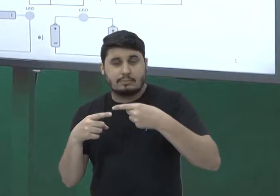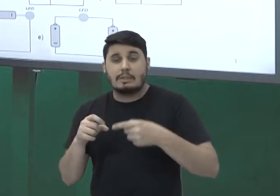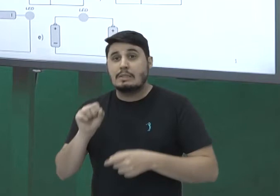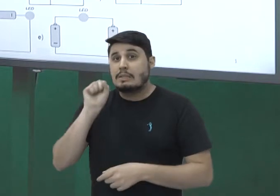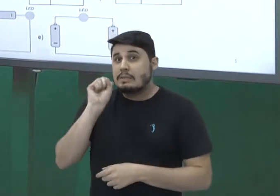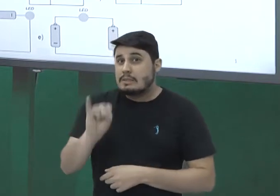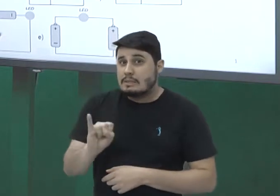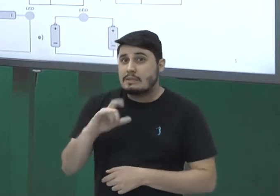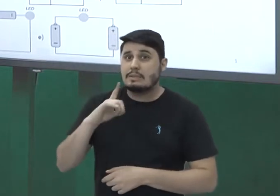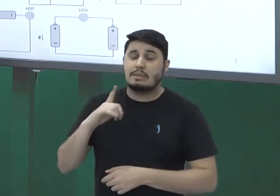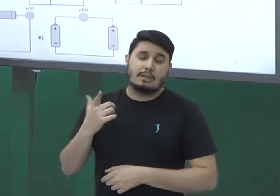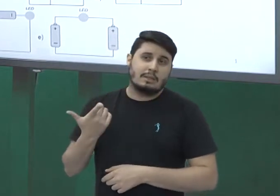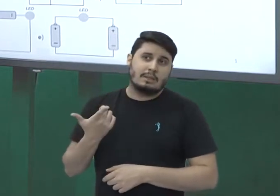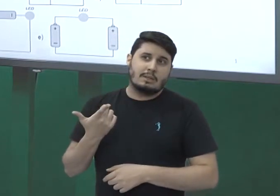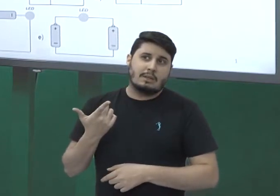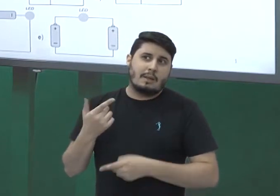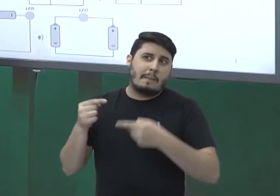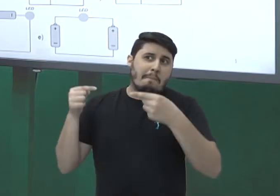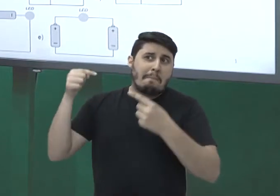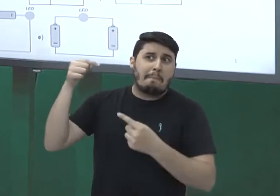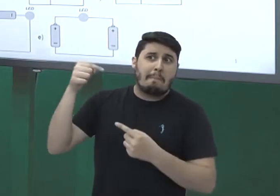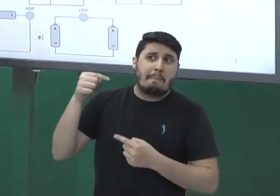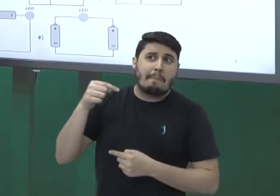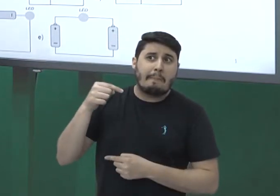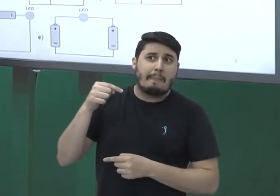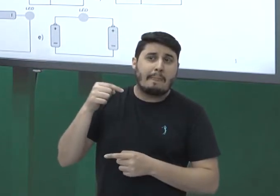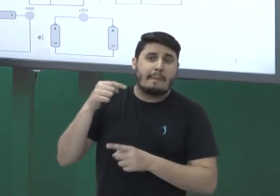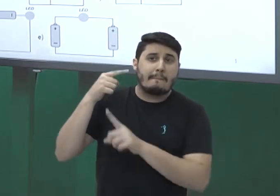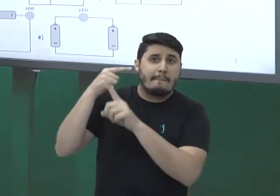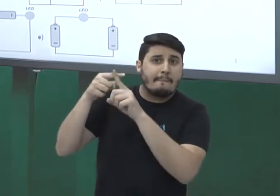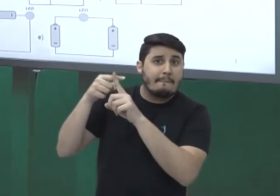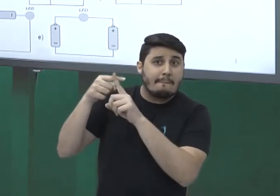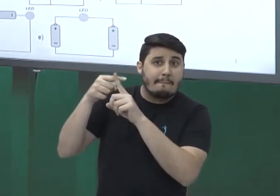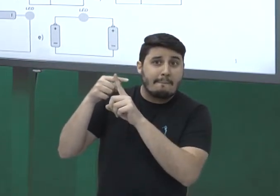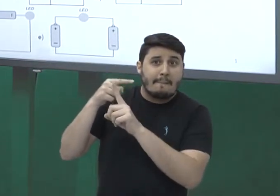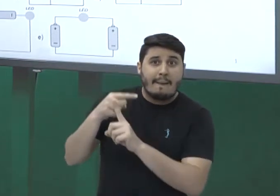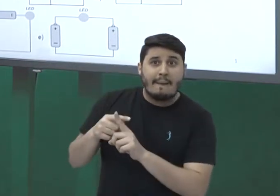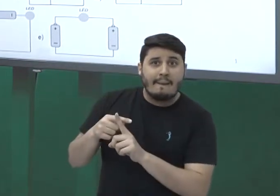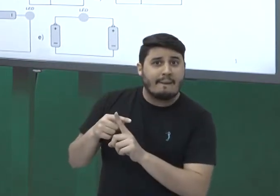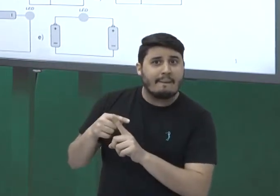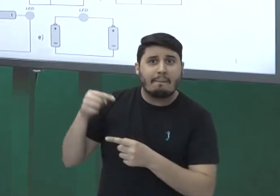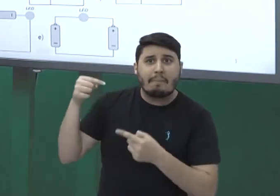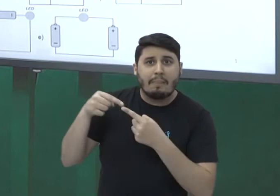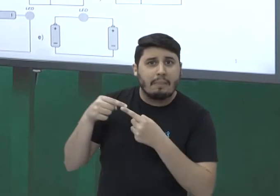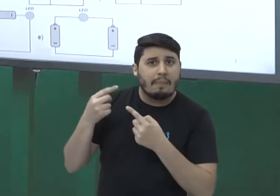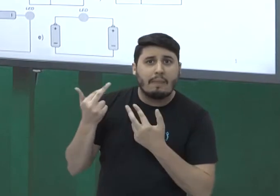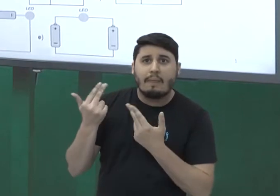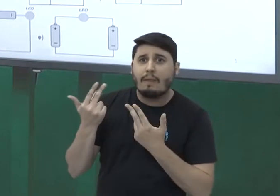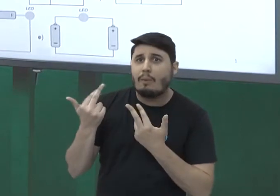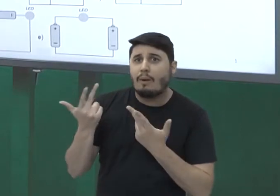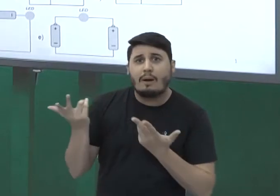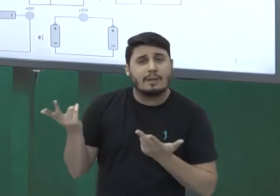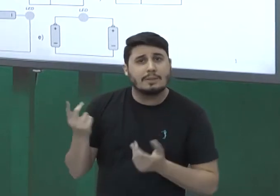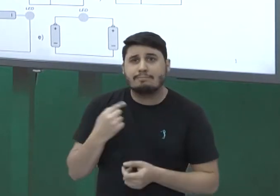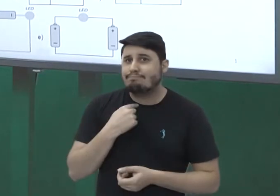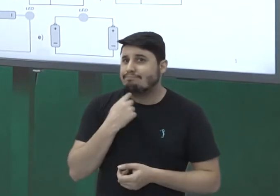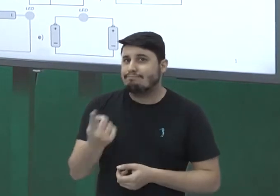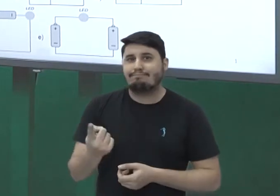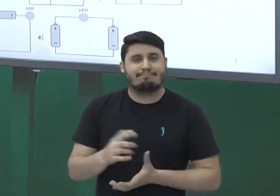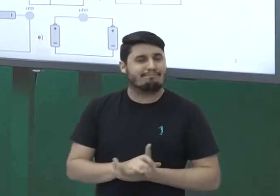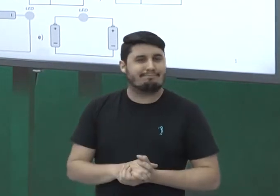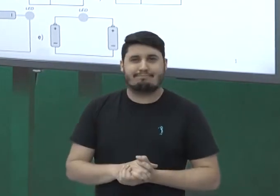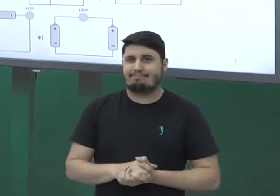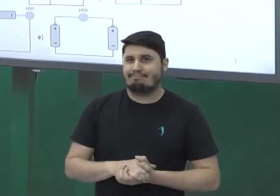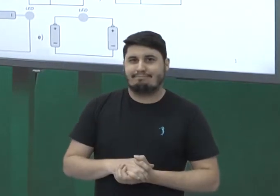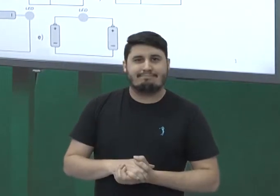gera diferença de potencial, porque o potencial aqui é exatamente igual ao potencial aqui. Então, se os potenciais são iguais, não